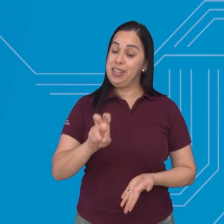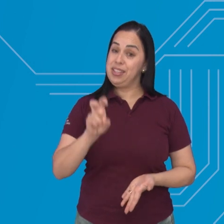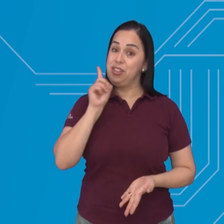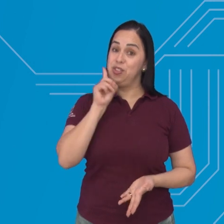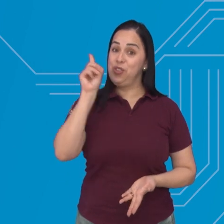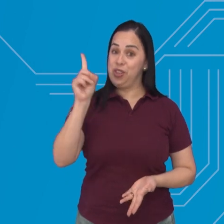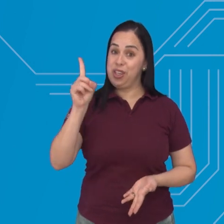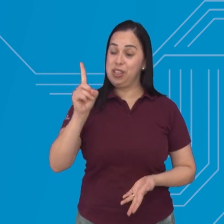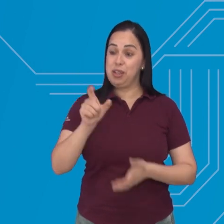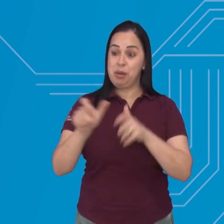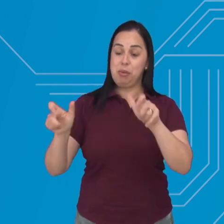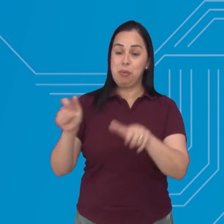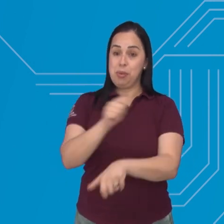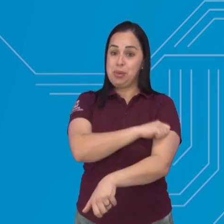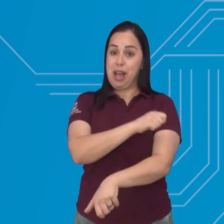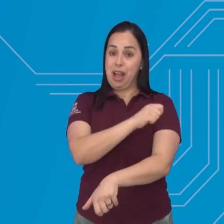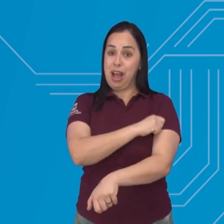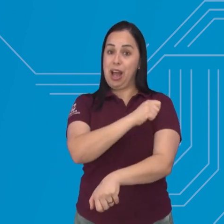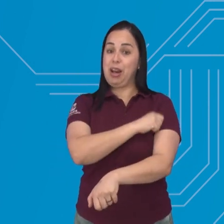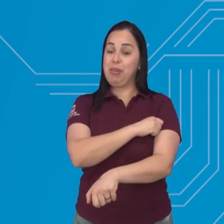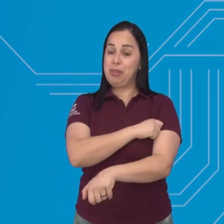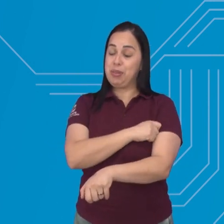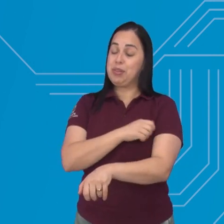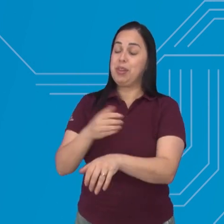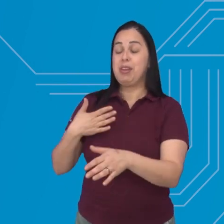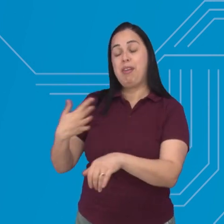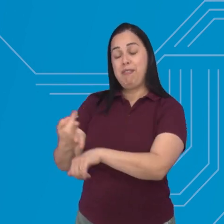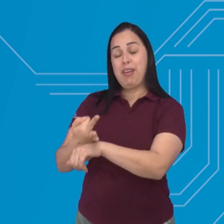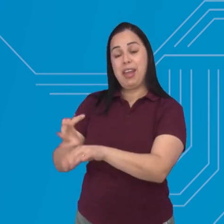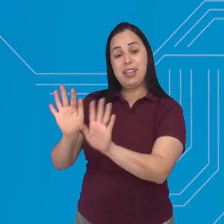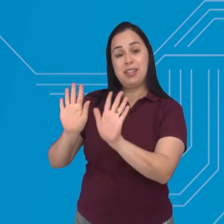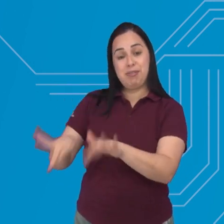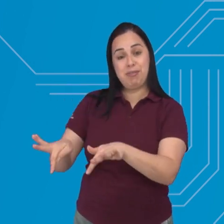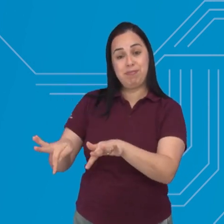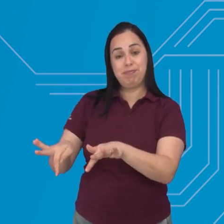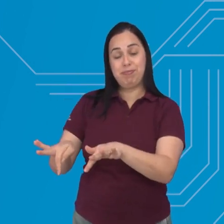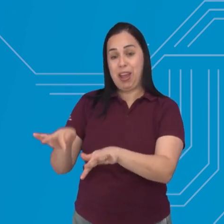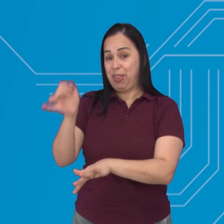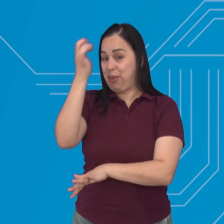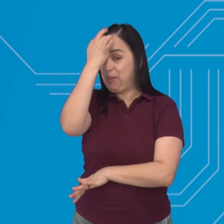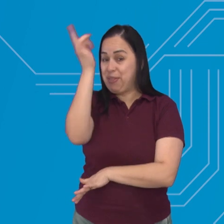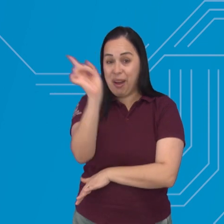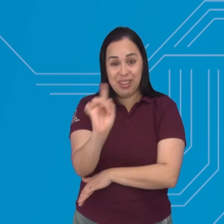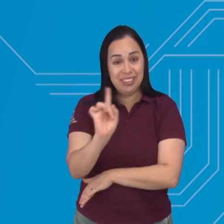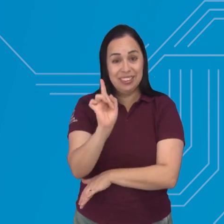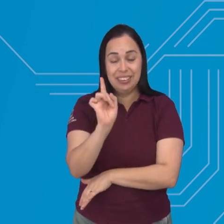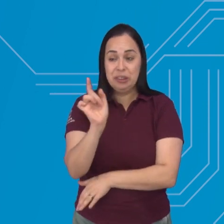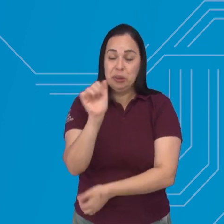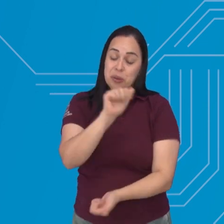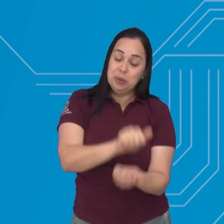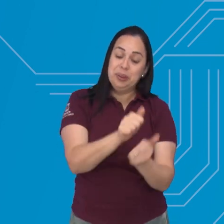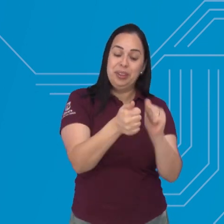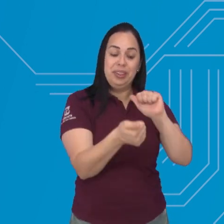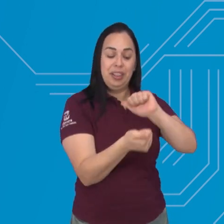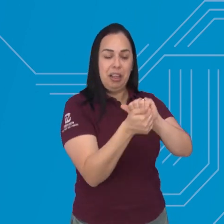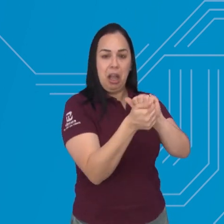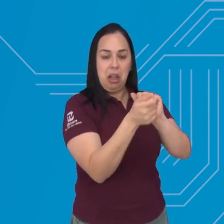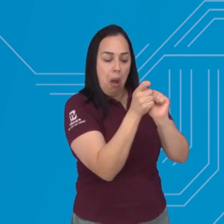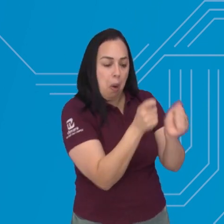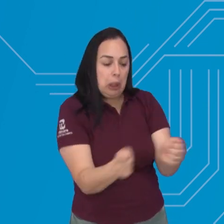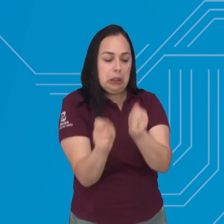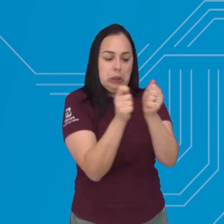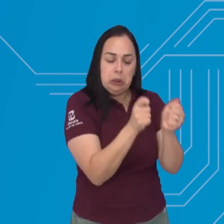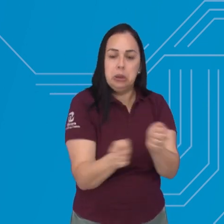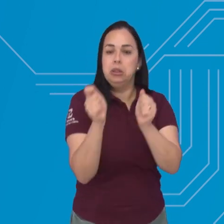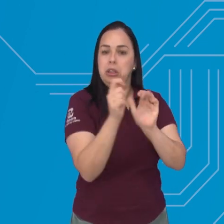para muitos estudantes brasileiros se despedirem das férias. Uma despedida que não é fácil. Se adaptar novamente a uma rotina